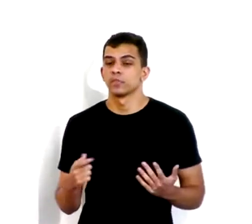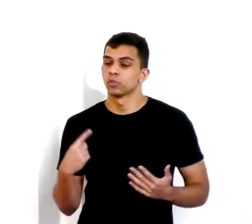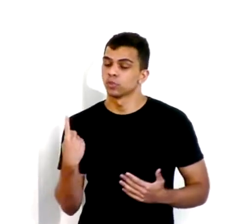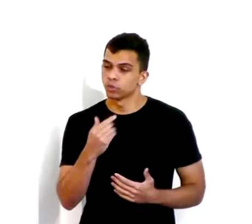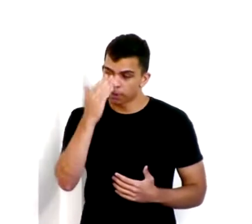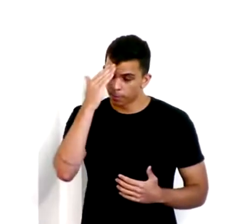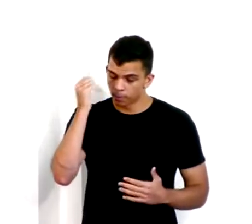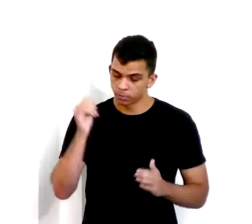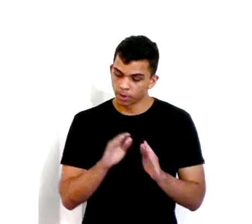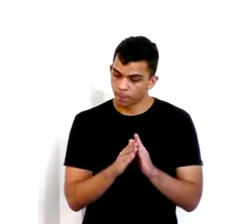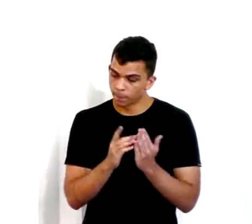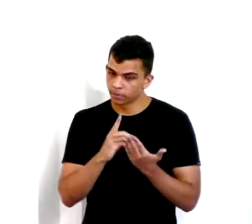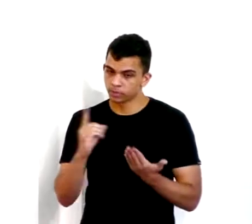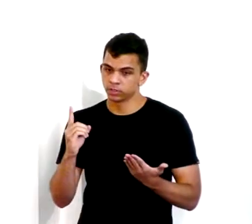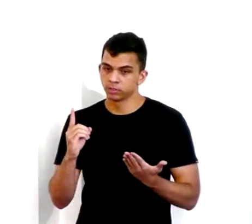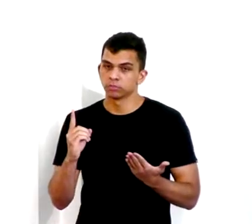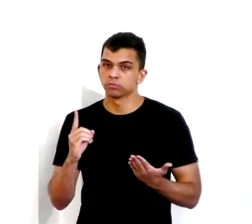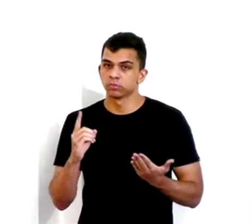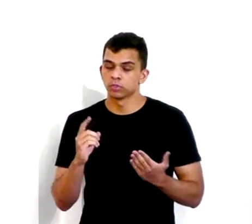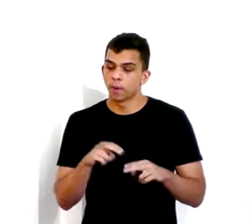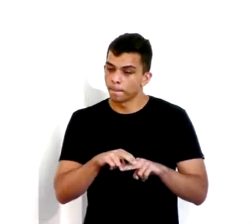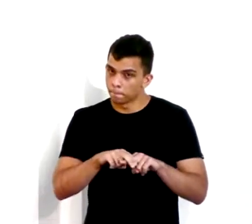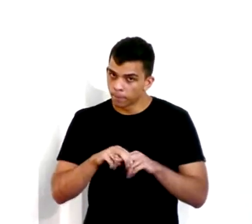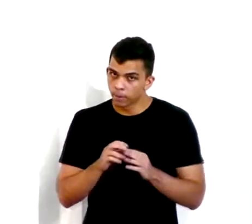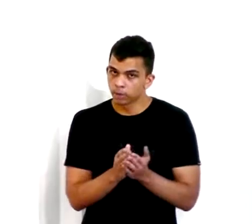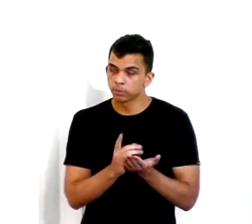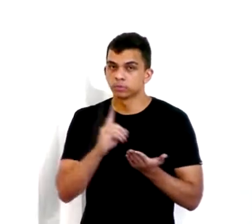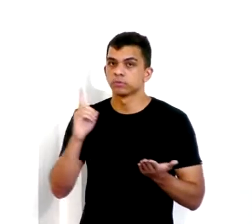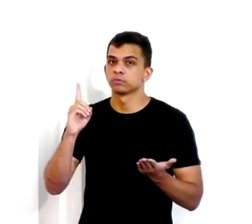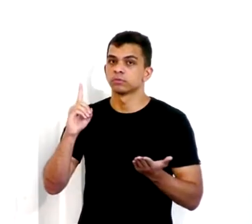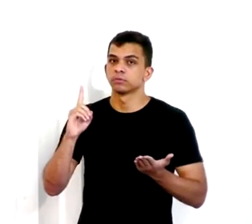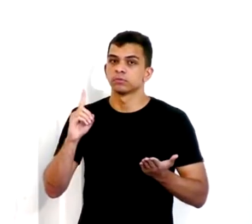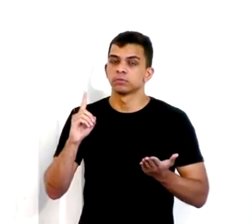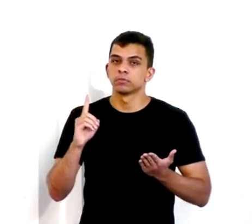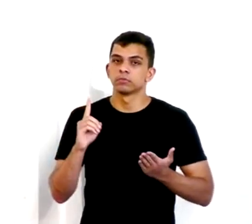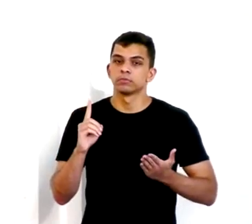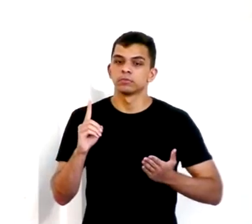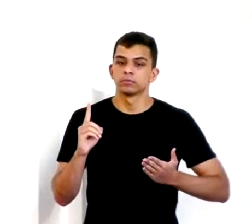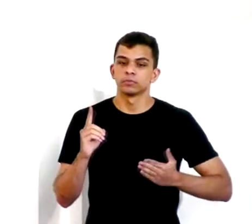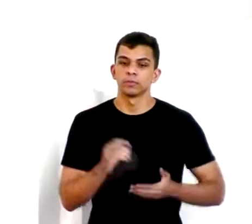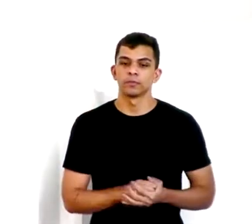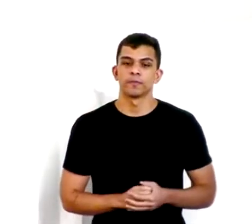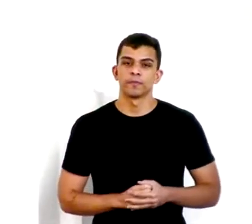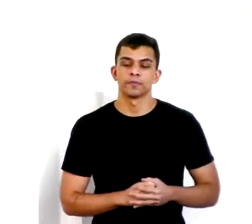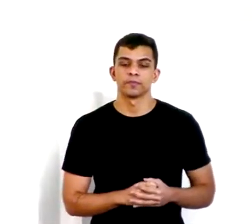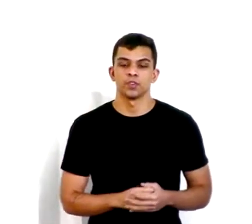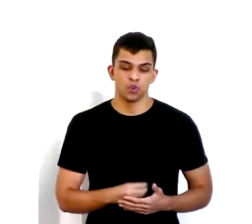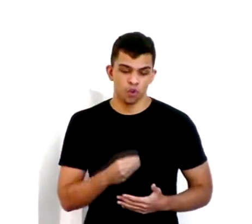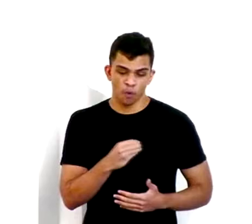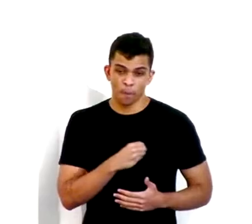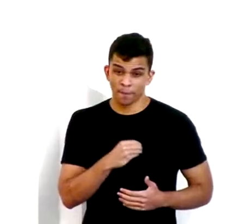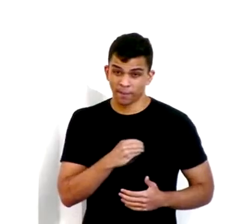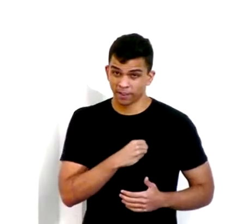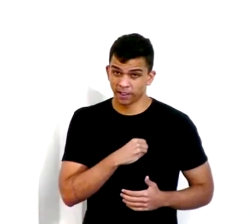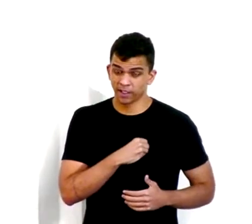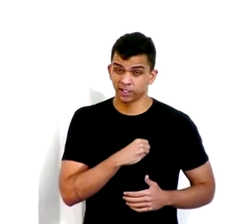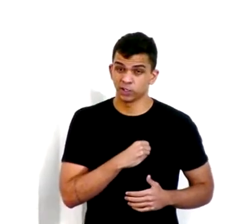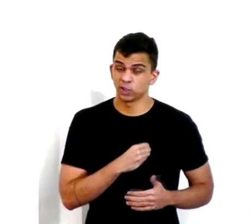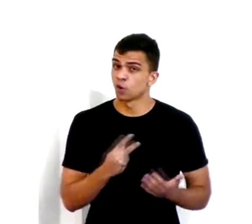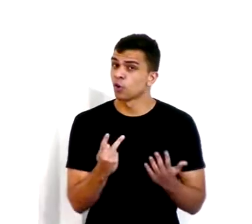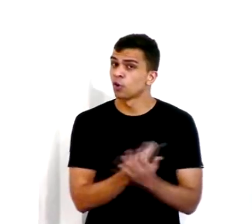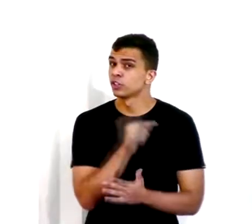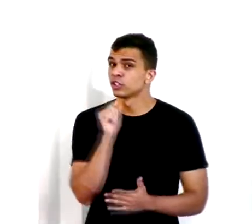de Deus, pela palavra de Deus, que o salário do pecado é a morte e